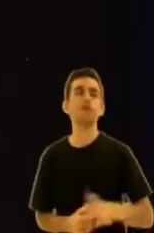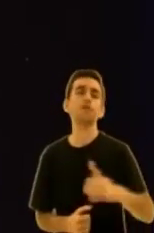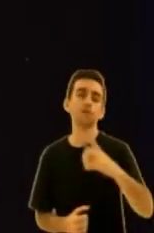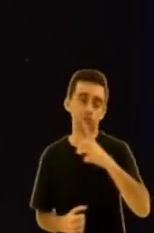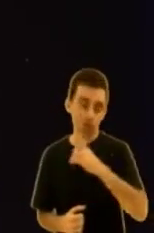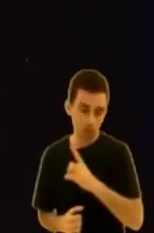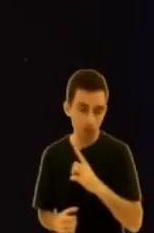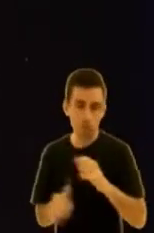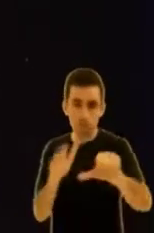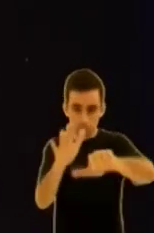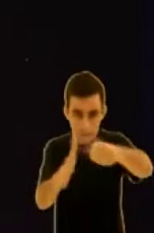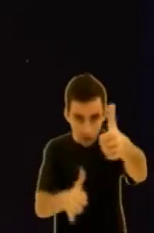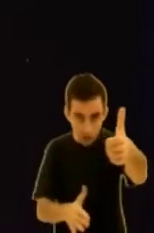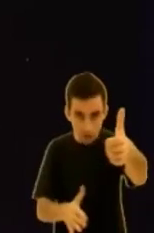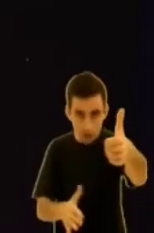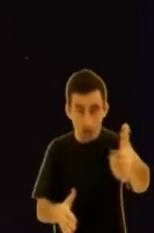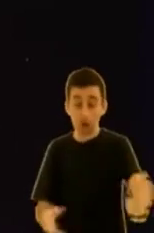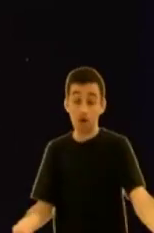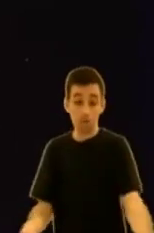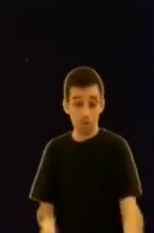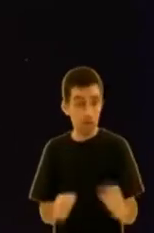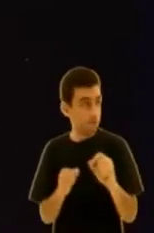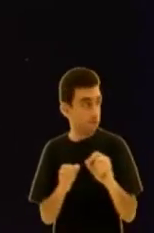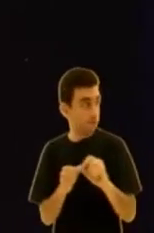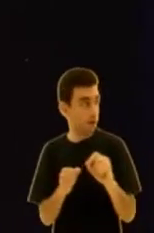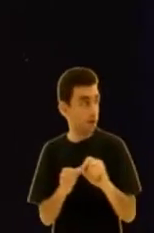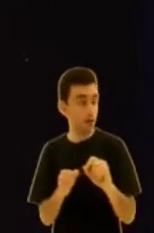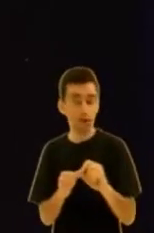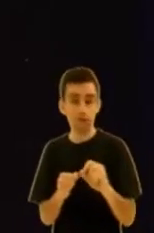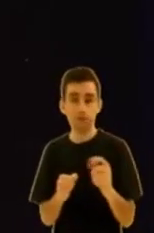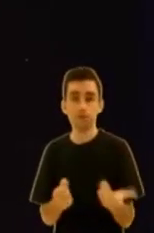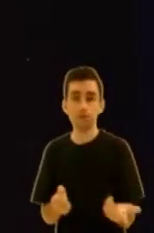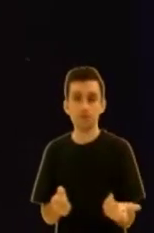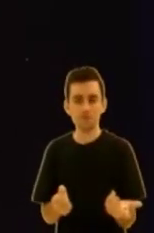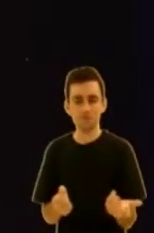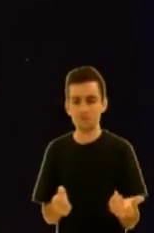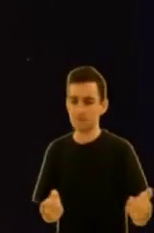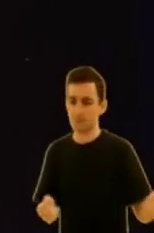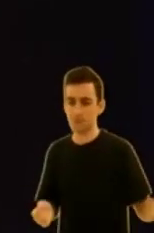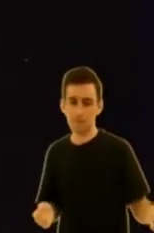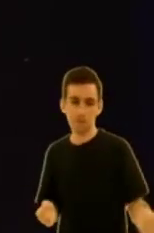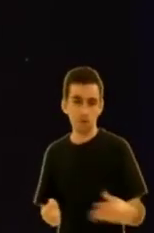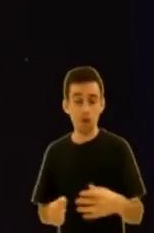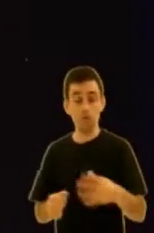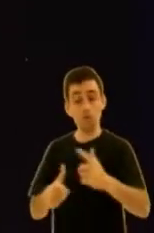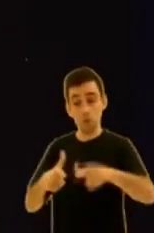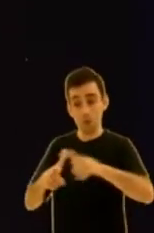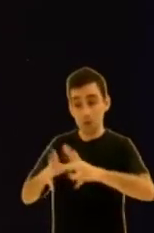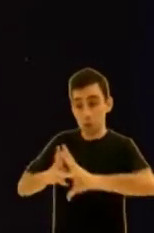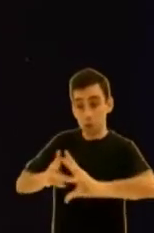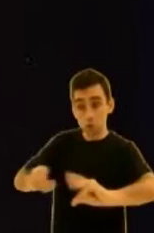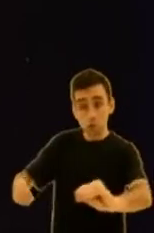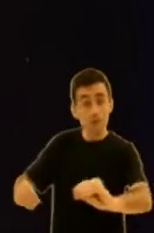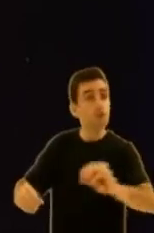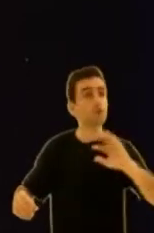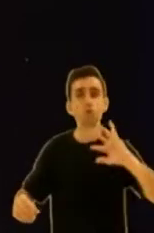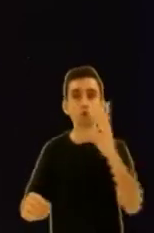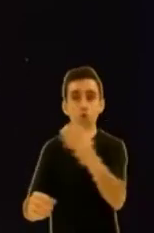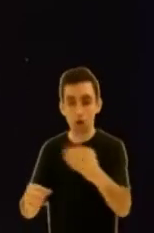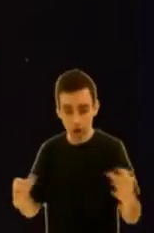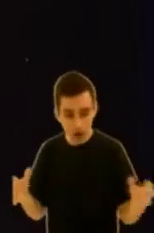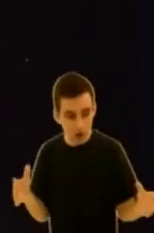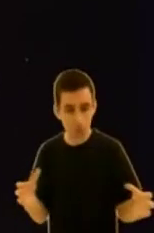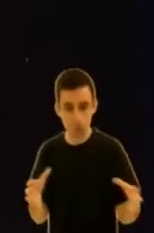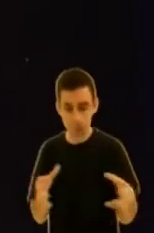primeira vez que a gente faz, em larga escala, uma solução que nos junta, que nos une